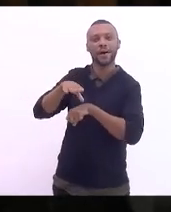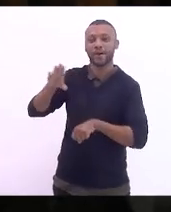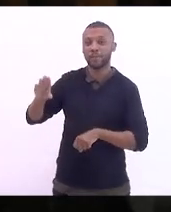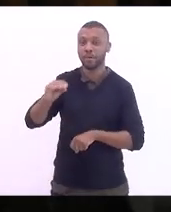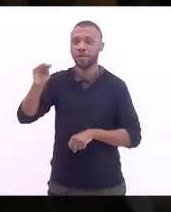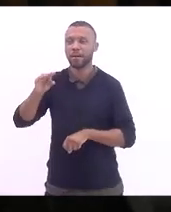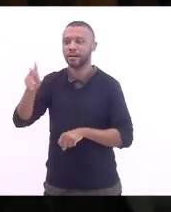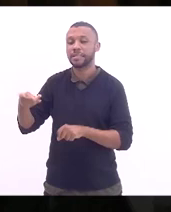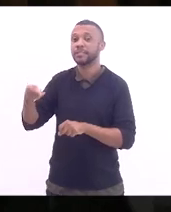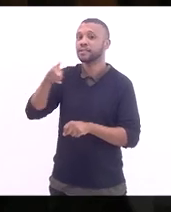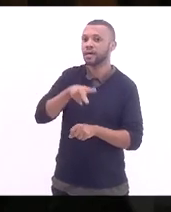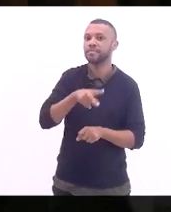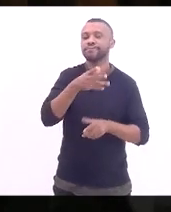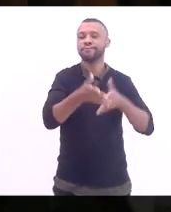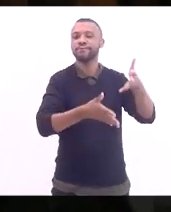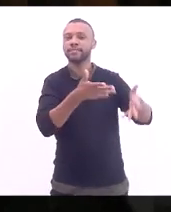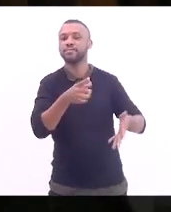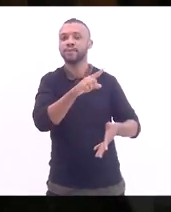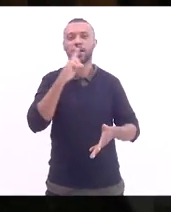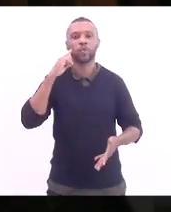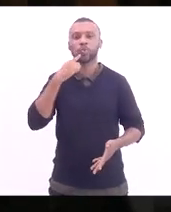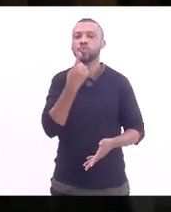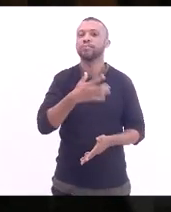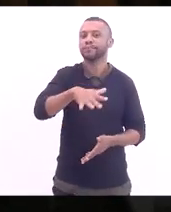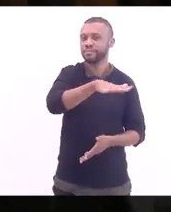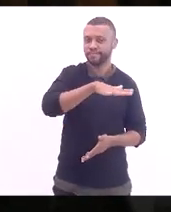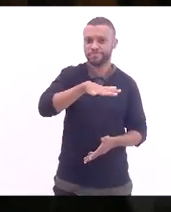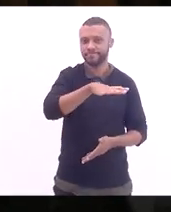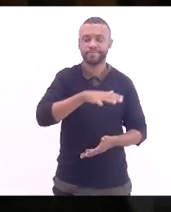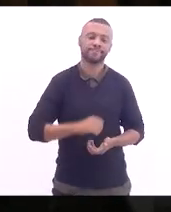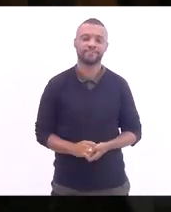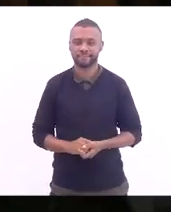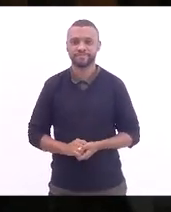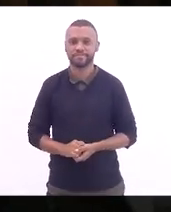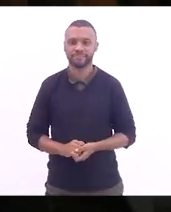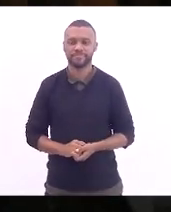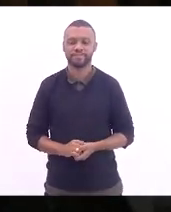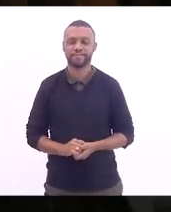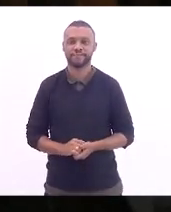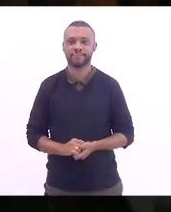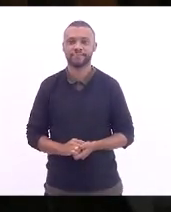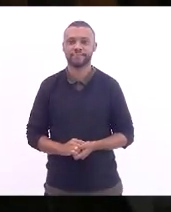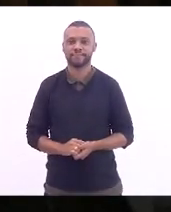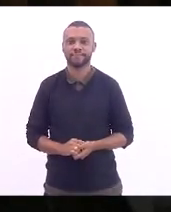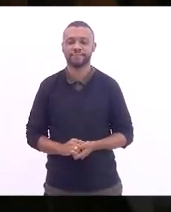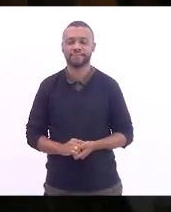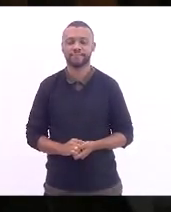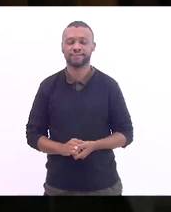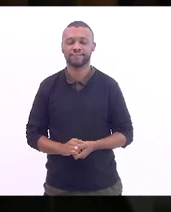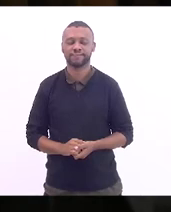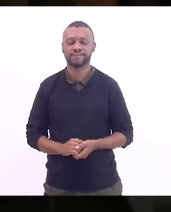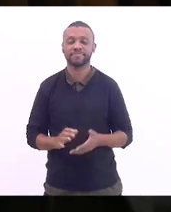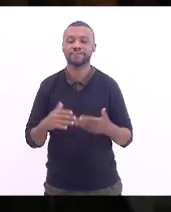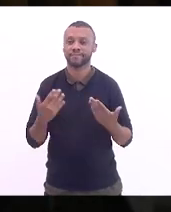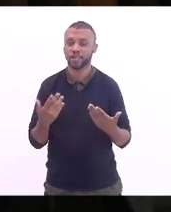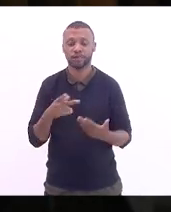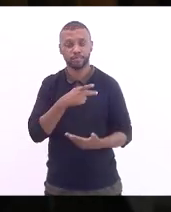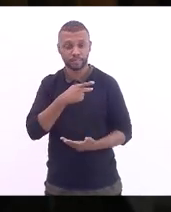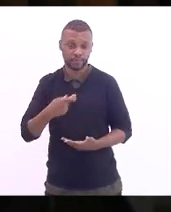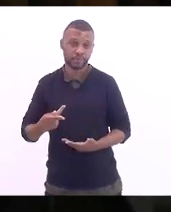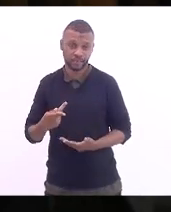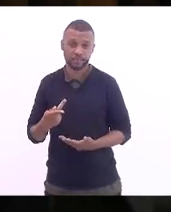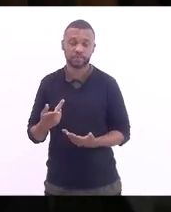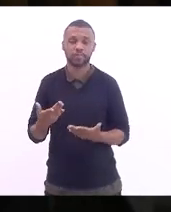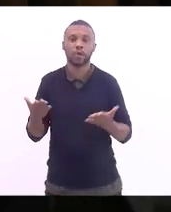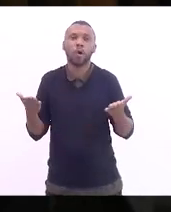aos deficientes auditivos e é mas só para os dez hoje